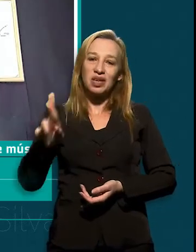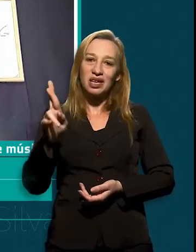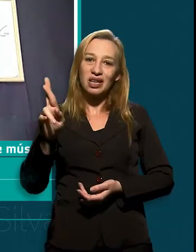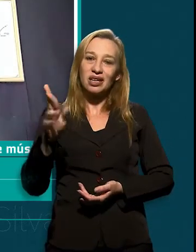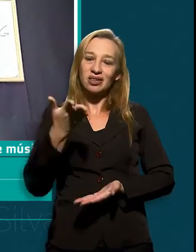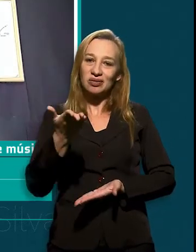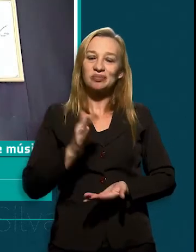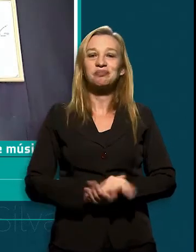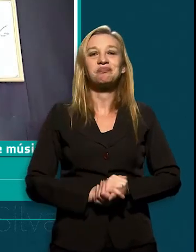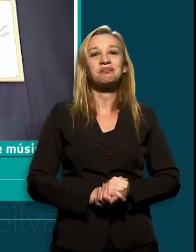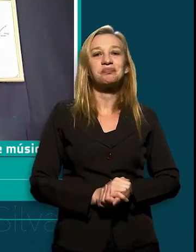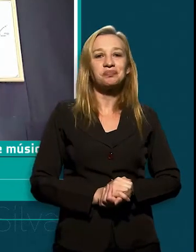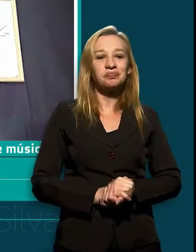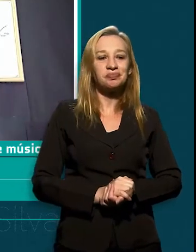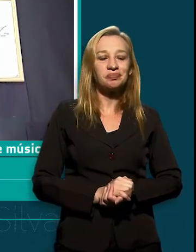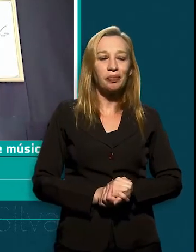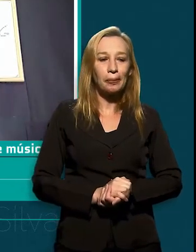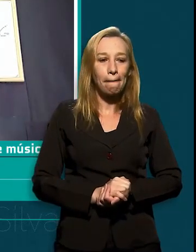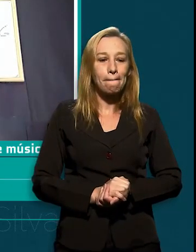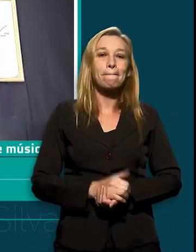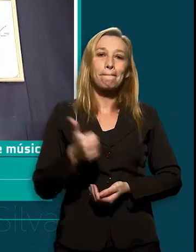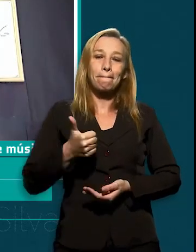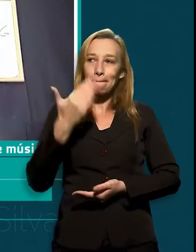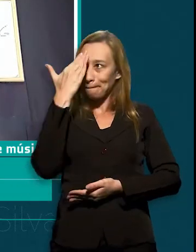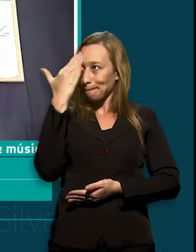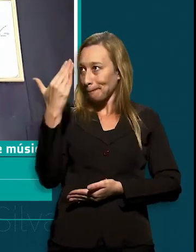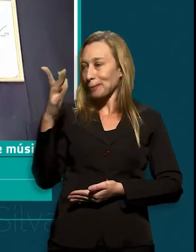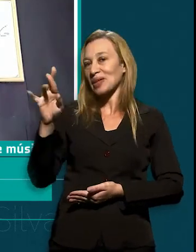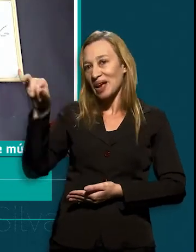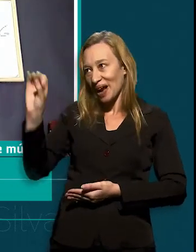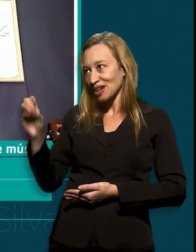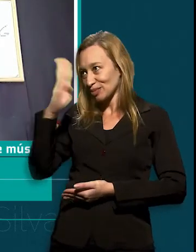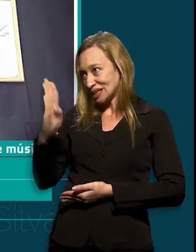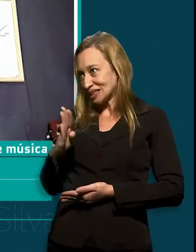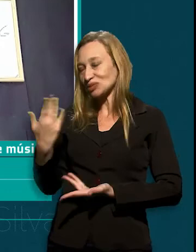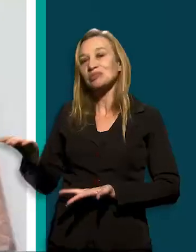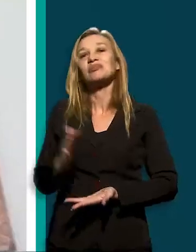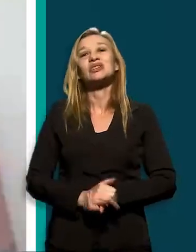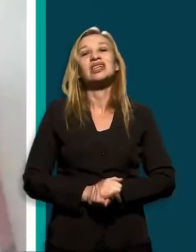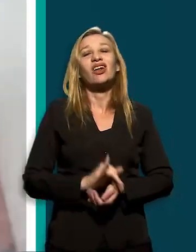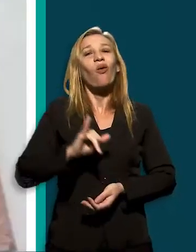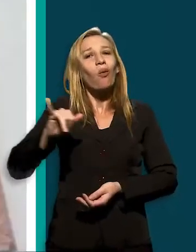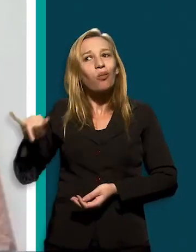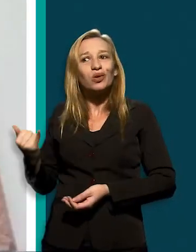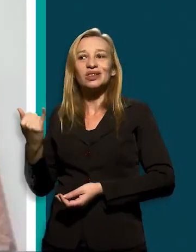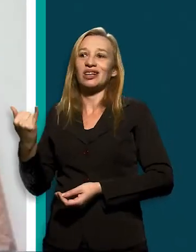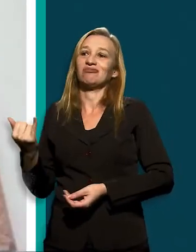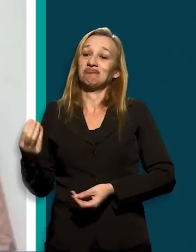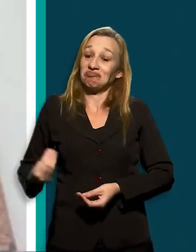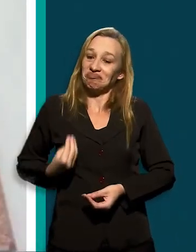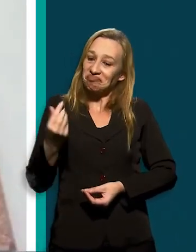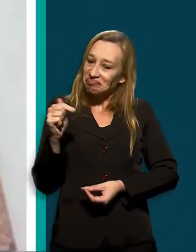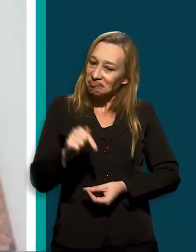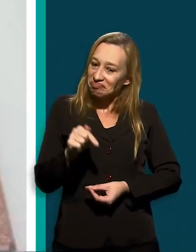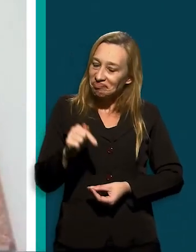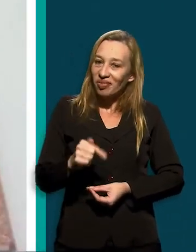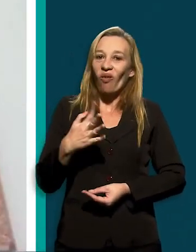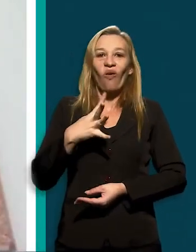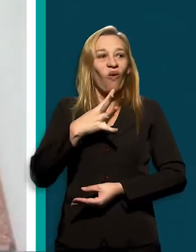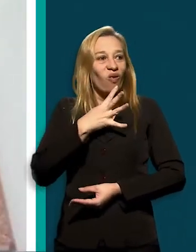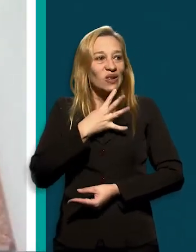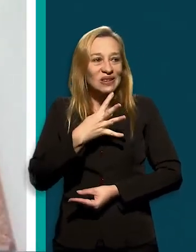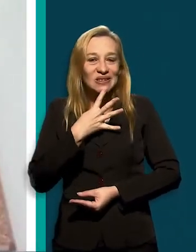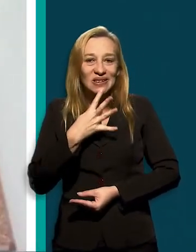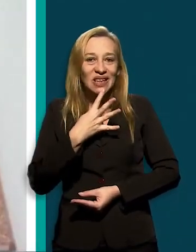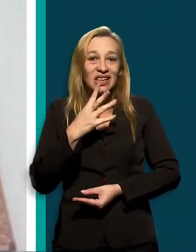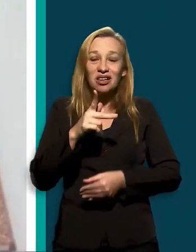Zelmir, por favor, suas considerações. Bom, primeiro agradecer, né, Ricardo Brasil, pela oportunidade aí de estar no programa,